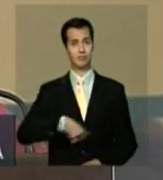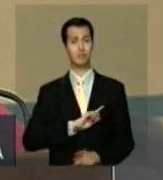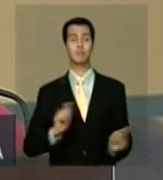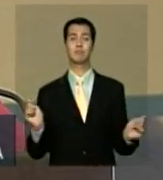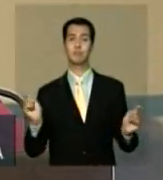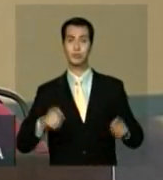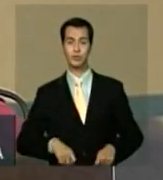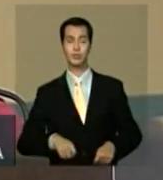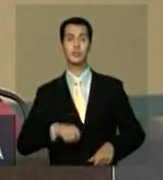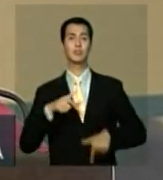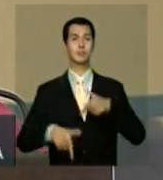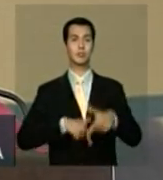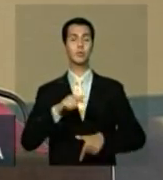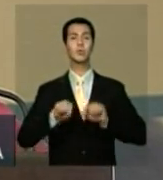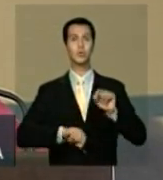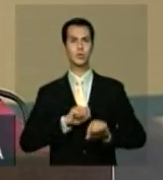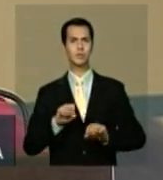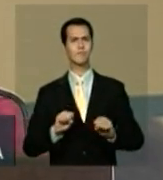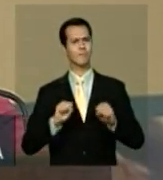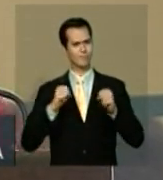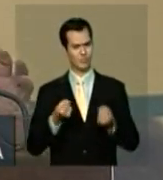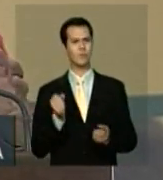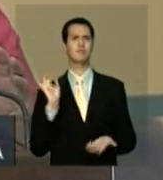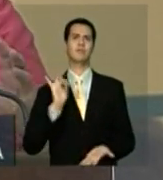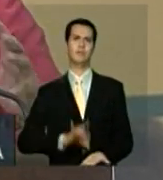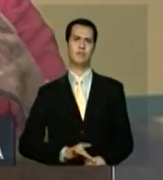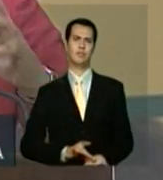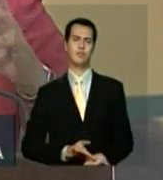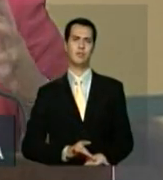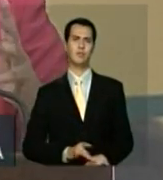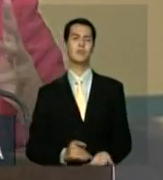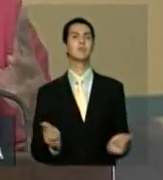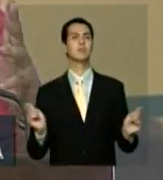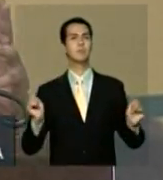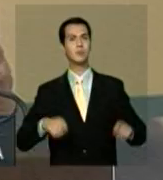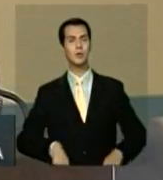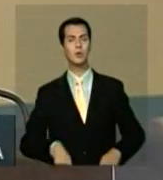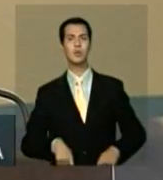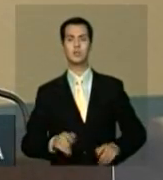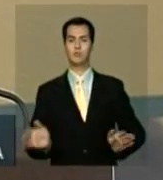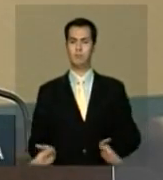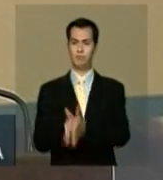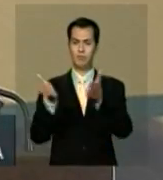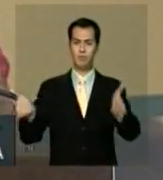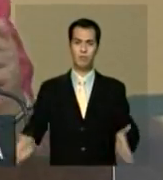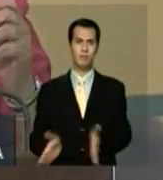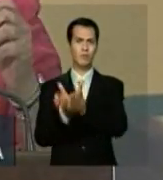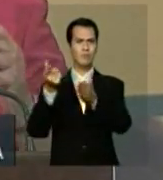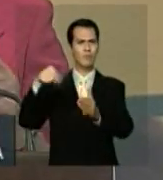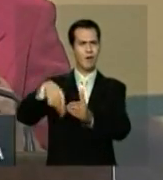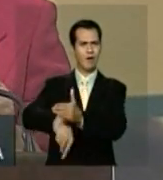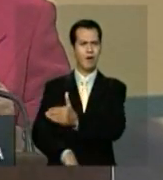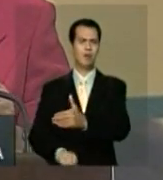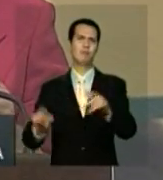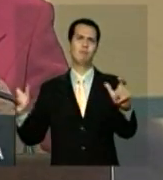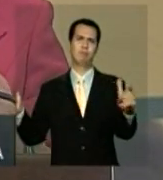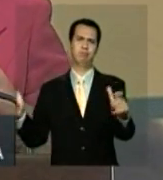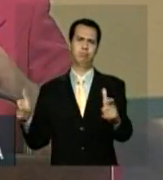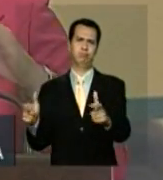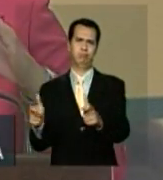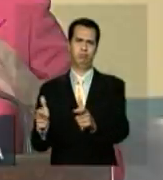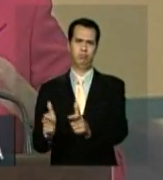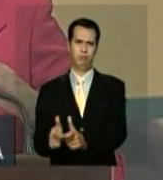atitudes muito concretas que permitem que a redução da pobreza tenha um significado